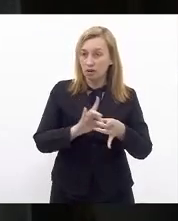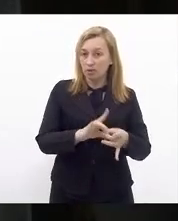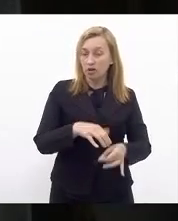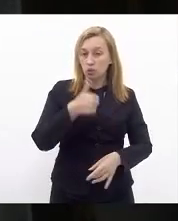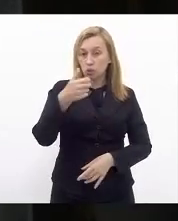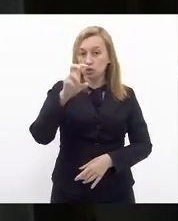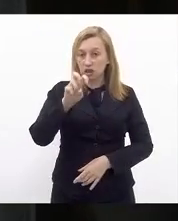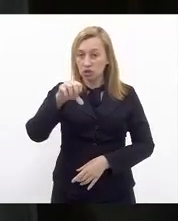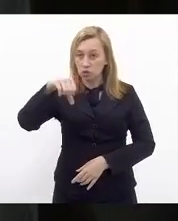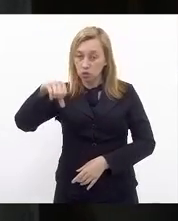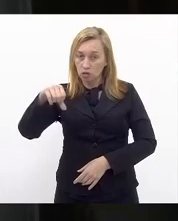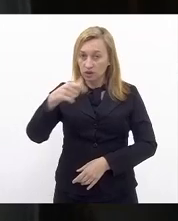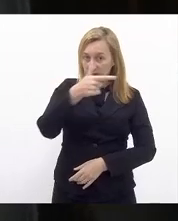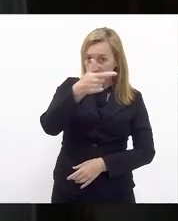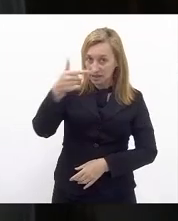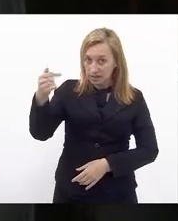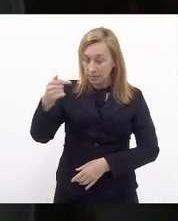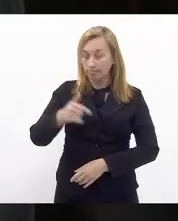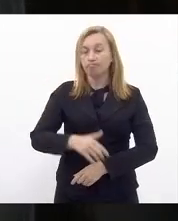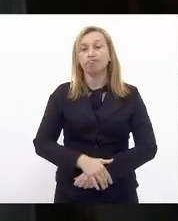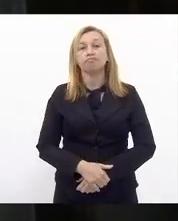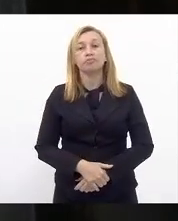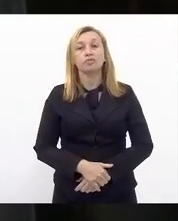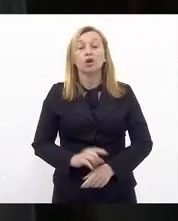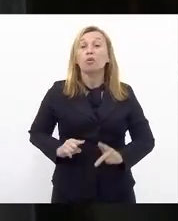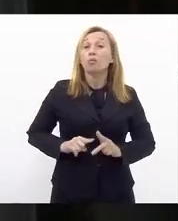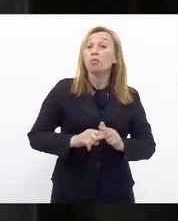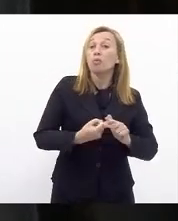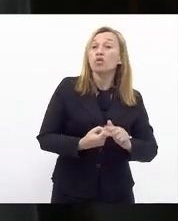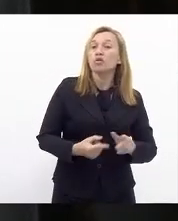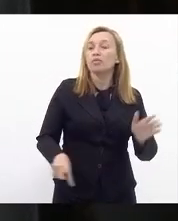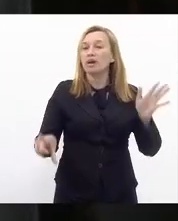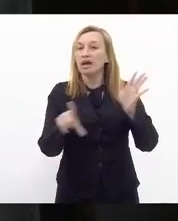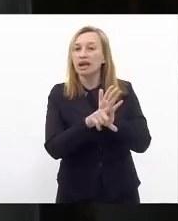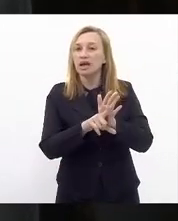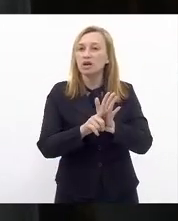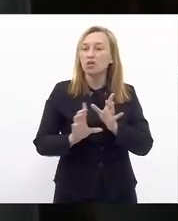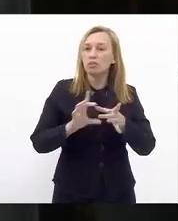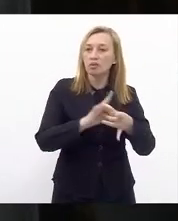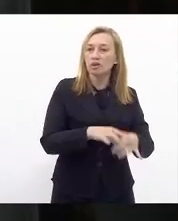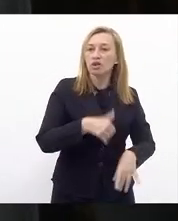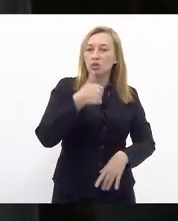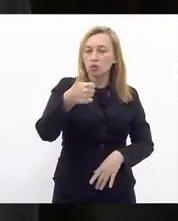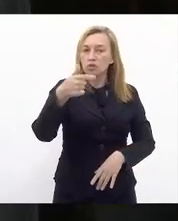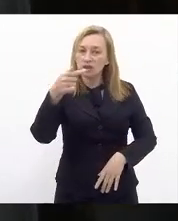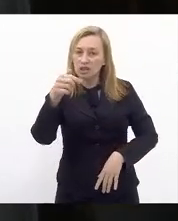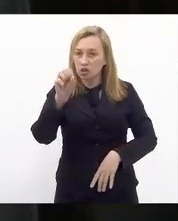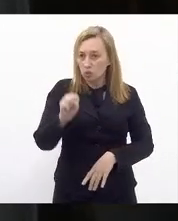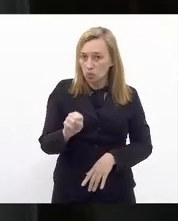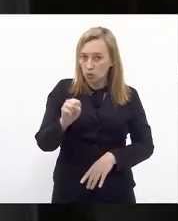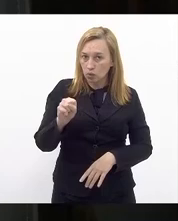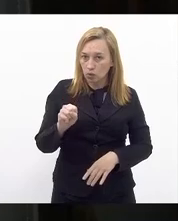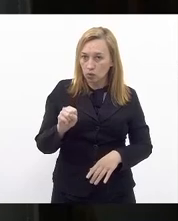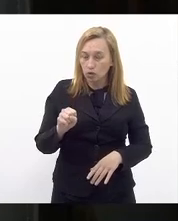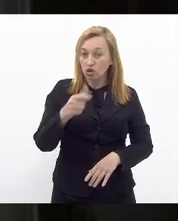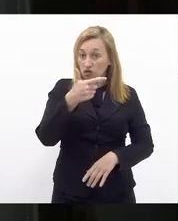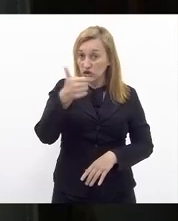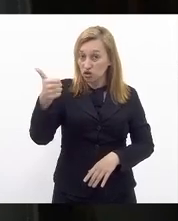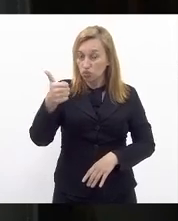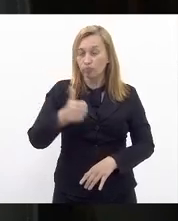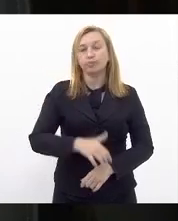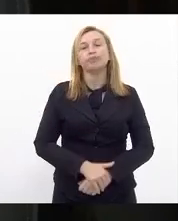159 de 17 modificada pela lei complementar 178 de